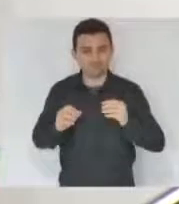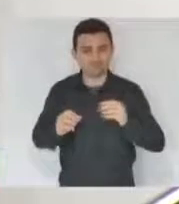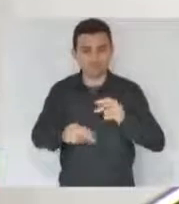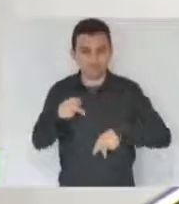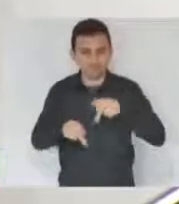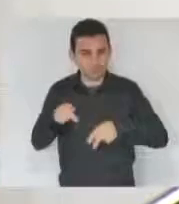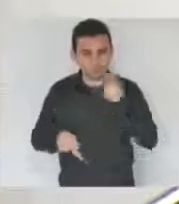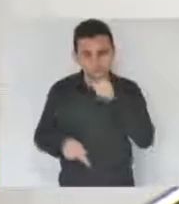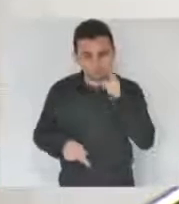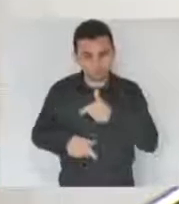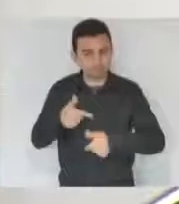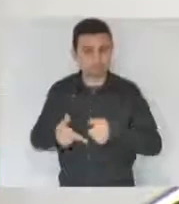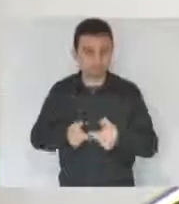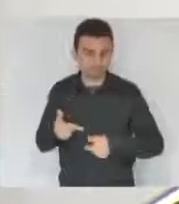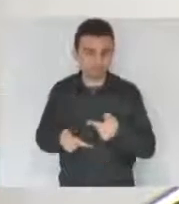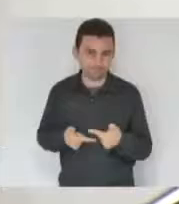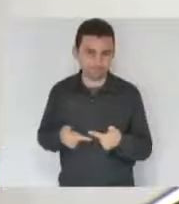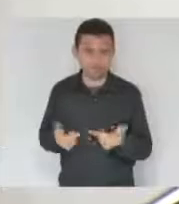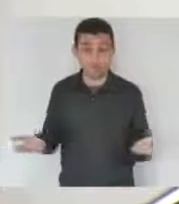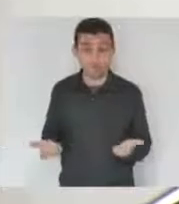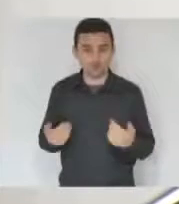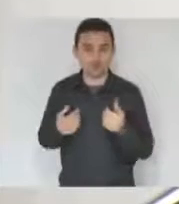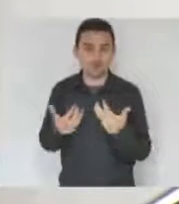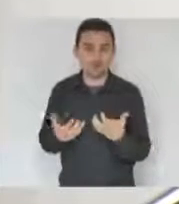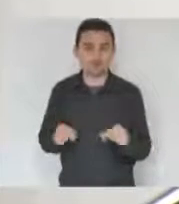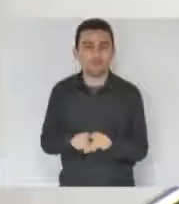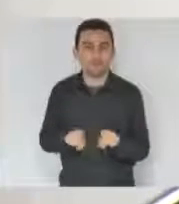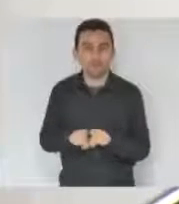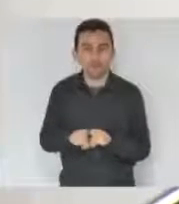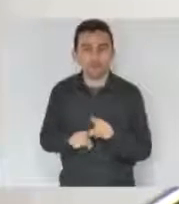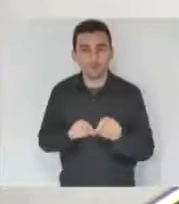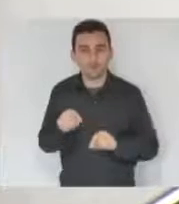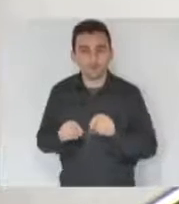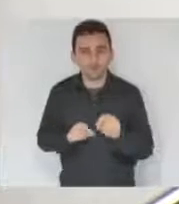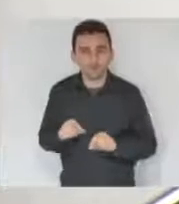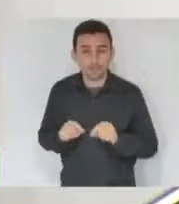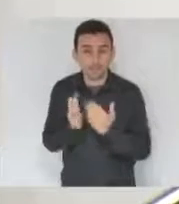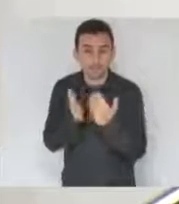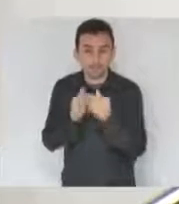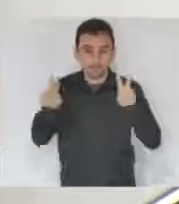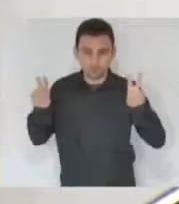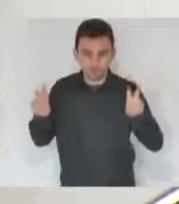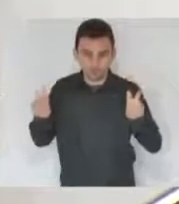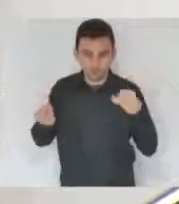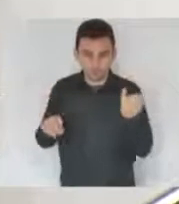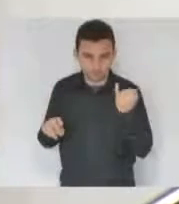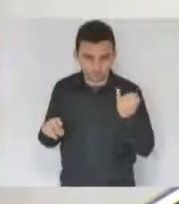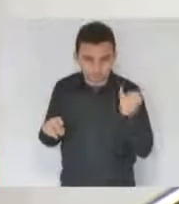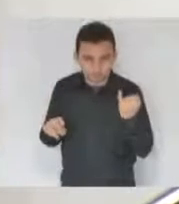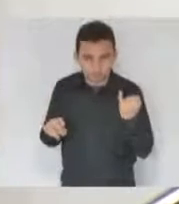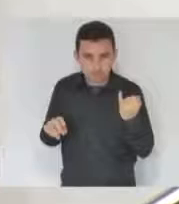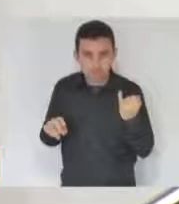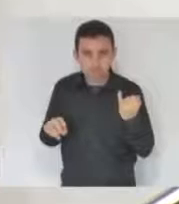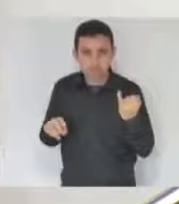Mas eu queria hoje trazer também aqui mais um tema importante. Voltou